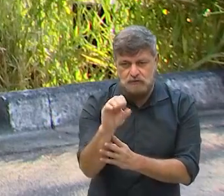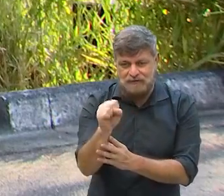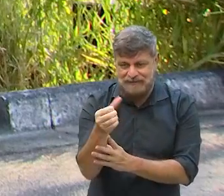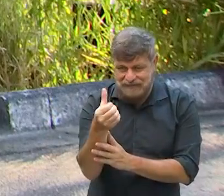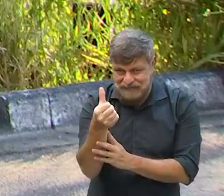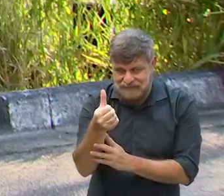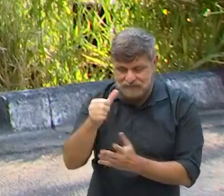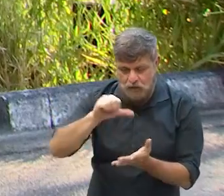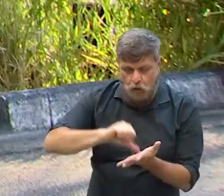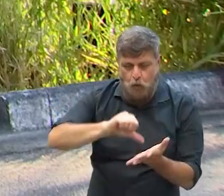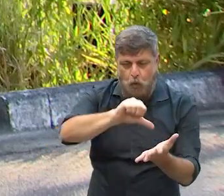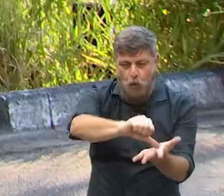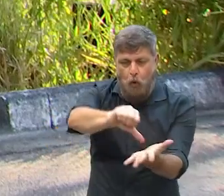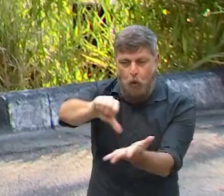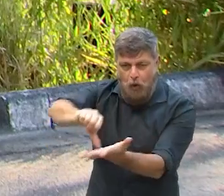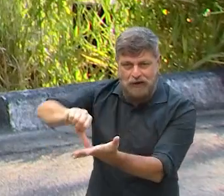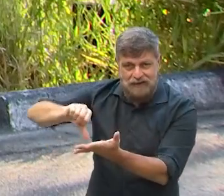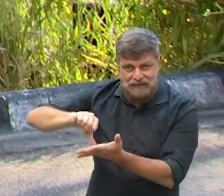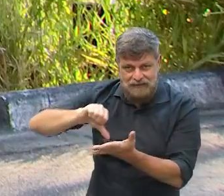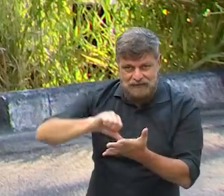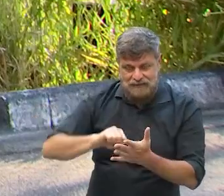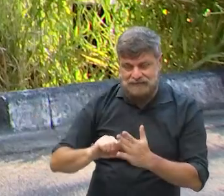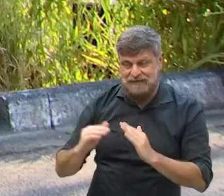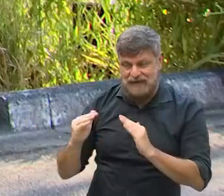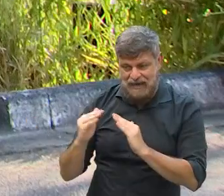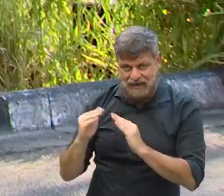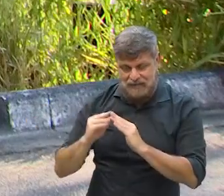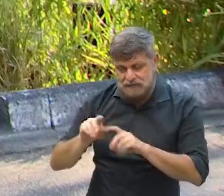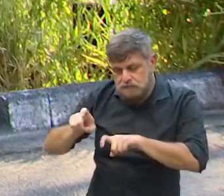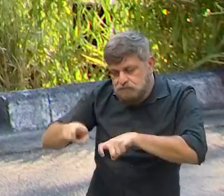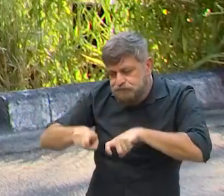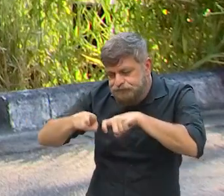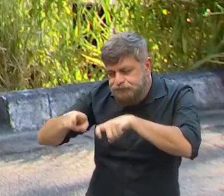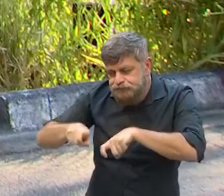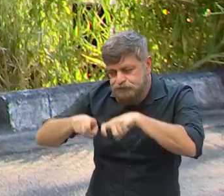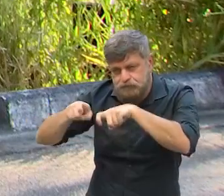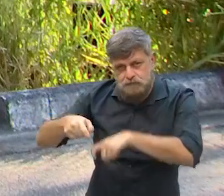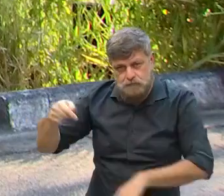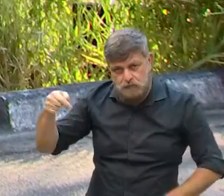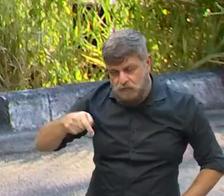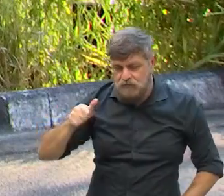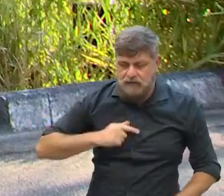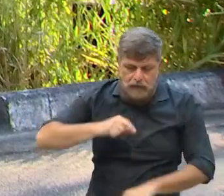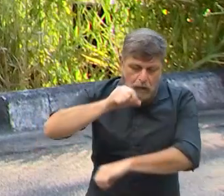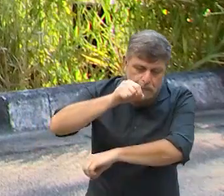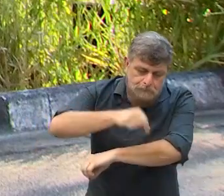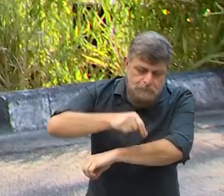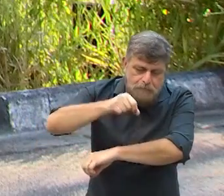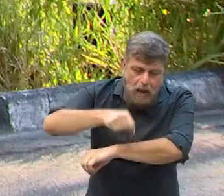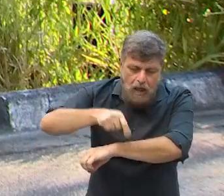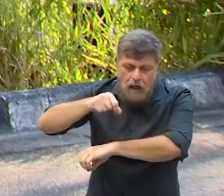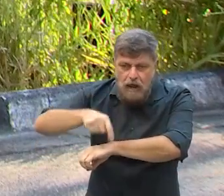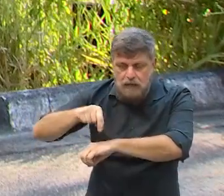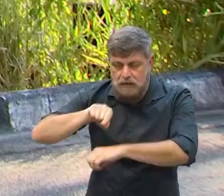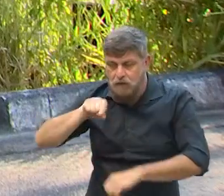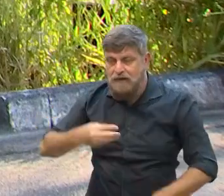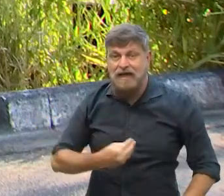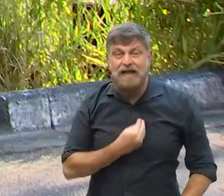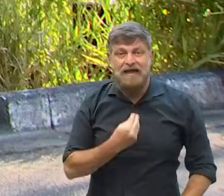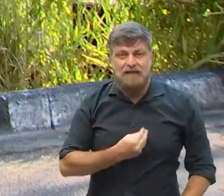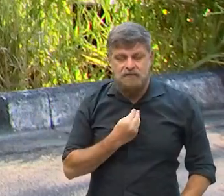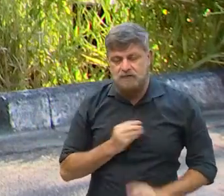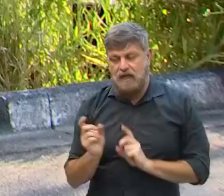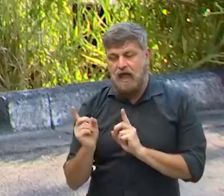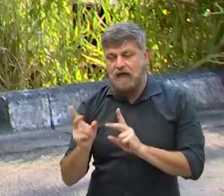unidades produtivas, né, que são as propriedades rurais que cultivam, que vivem da